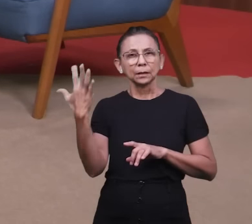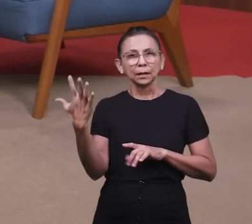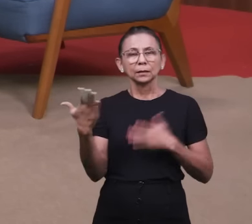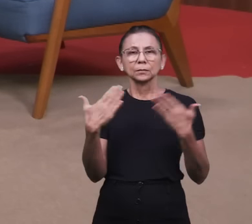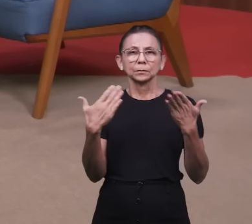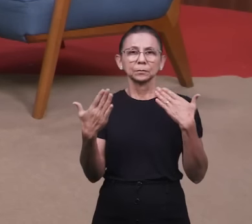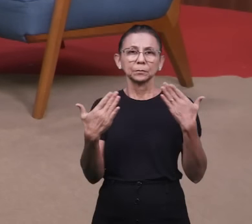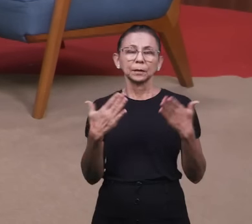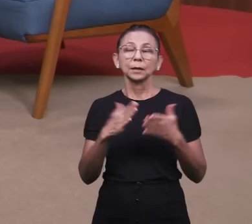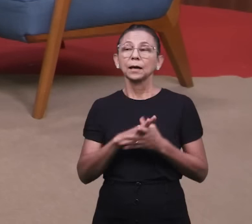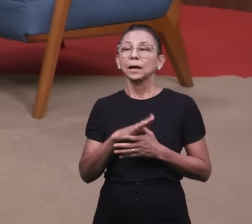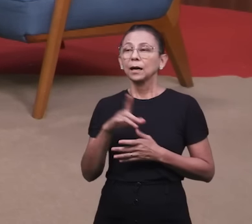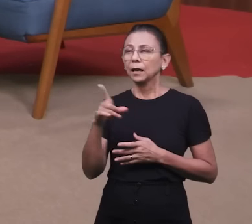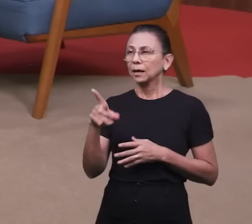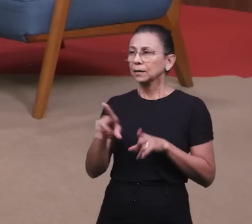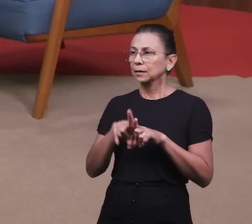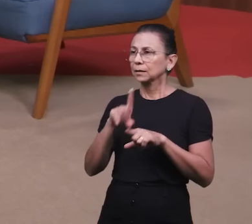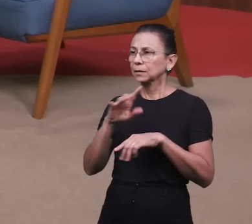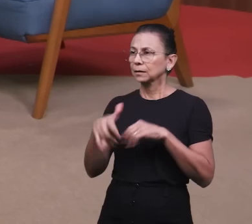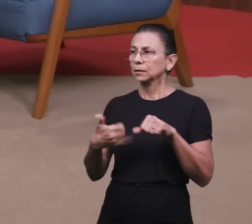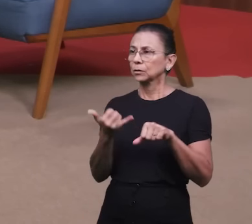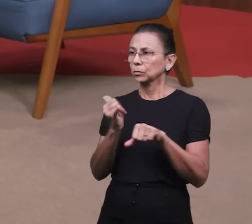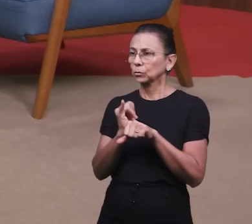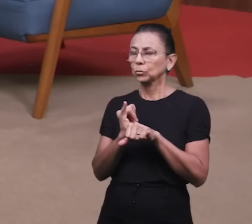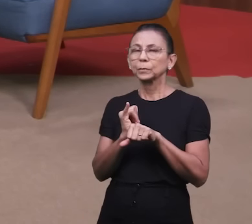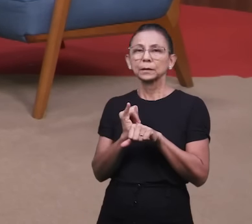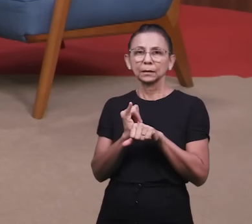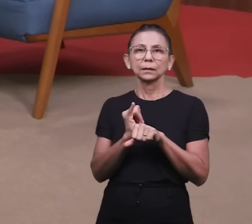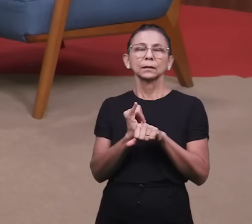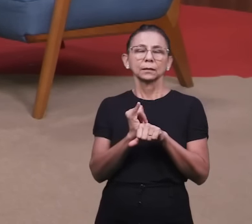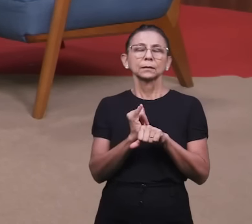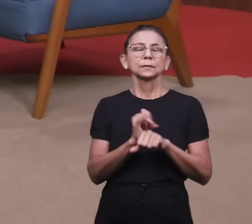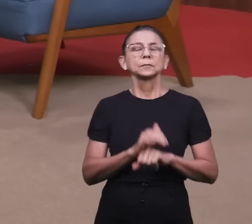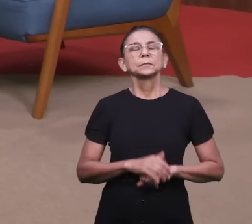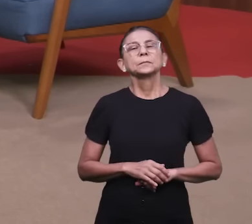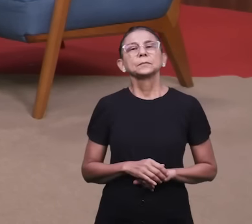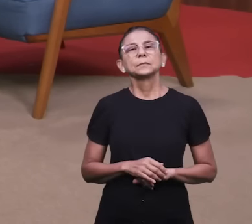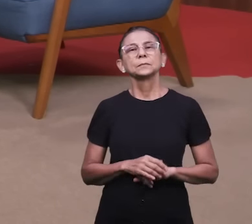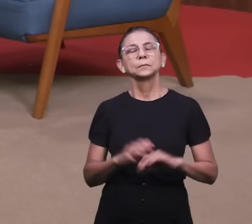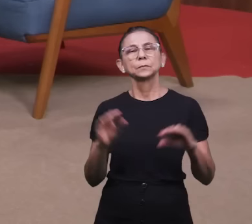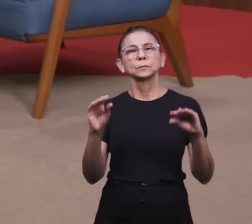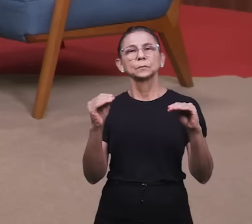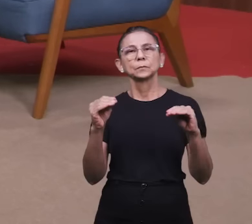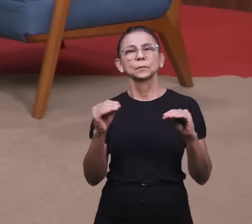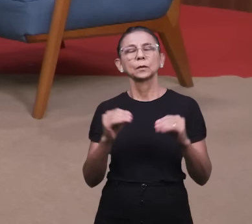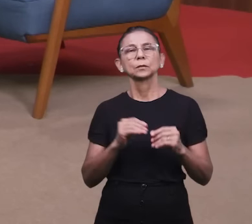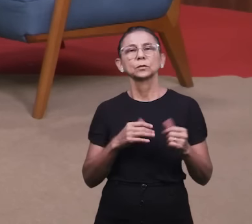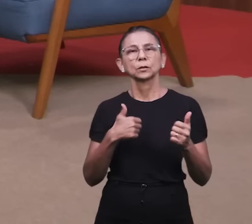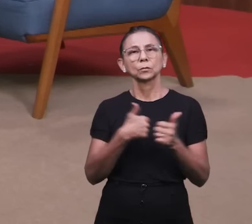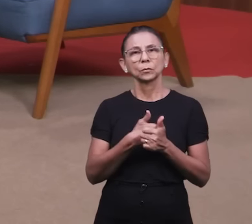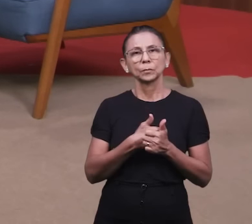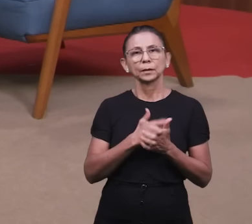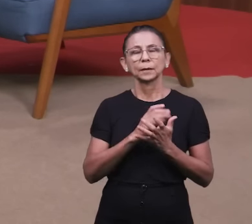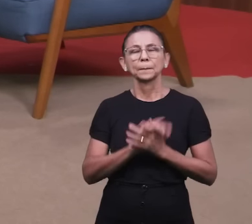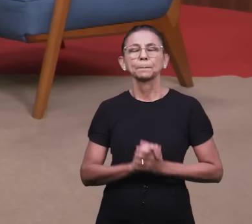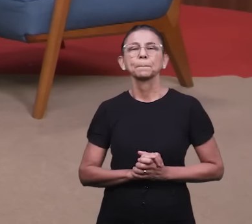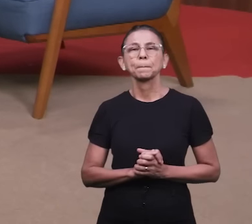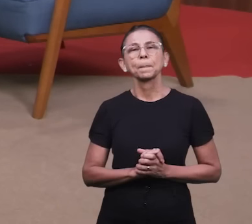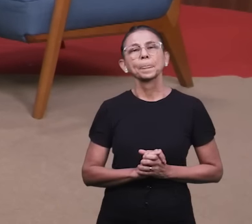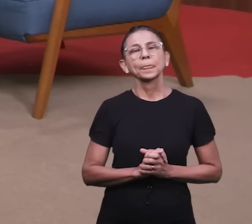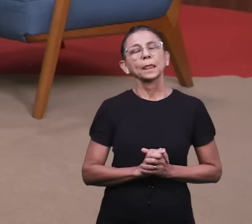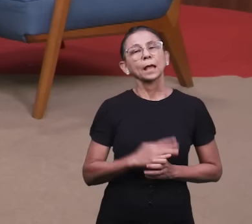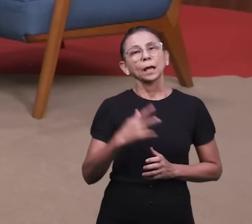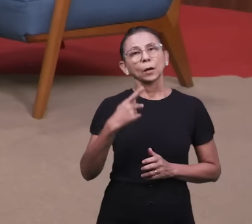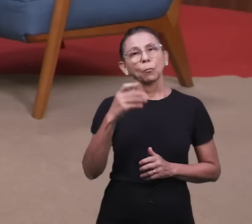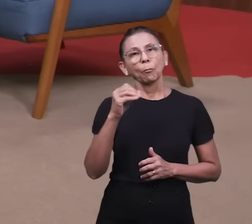madrugada agora também tá no YouTube né também tá sendo colocado no YouTube Você pode acompanhar diariamente após madrugada Rádio Maanaim